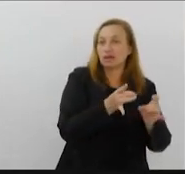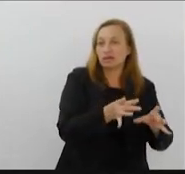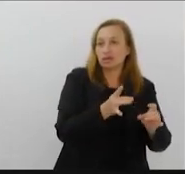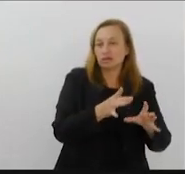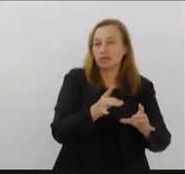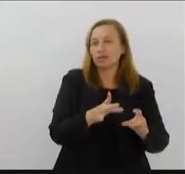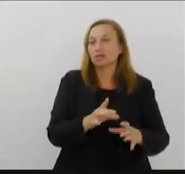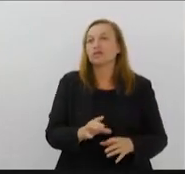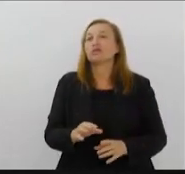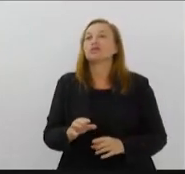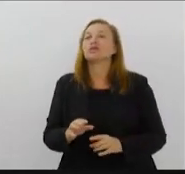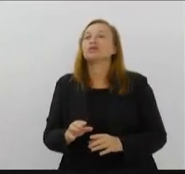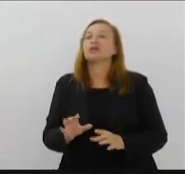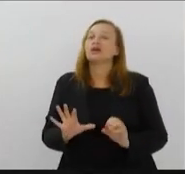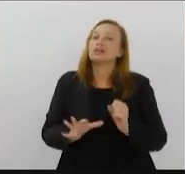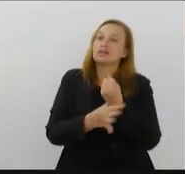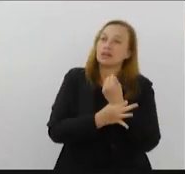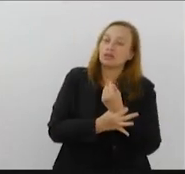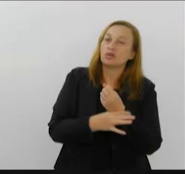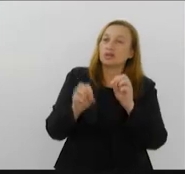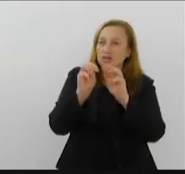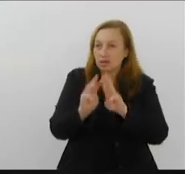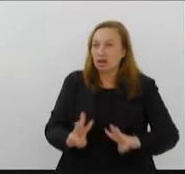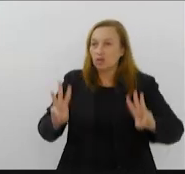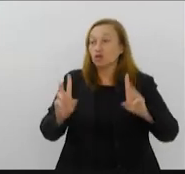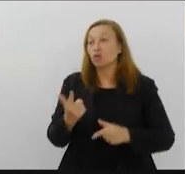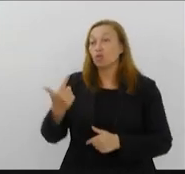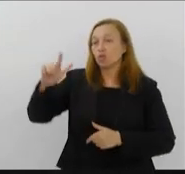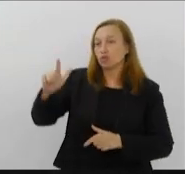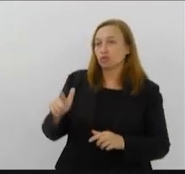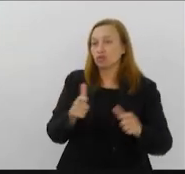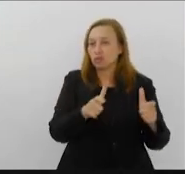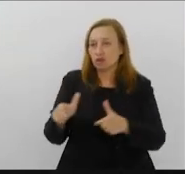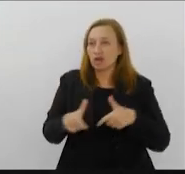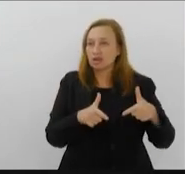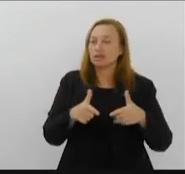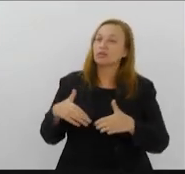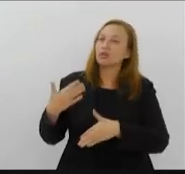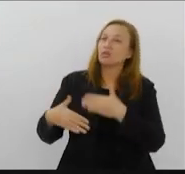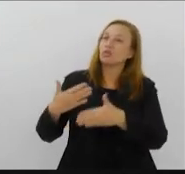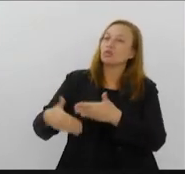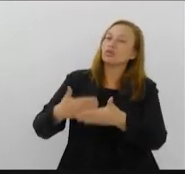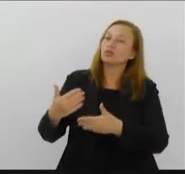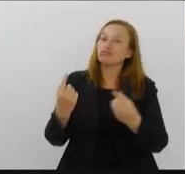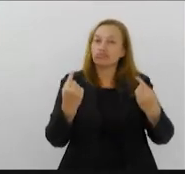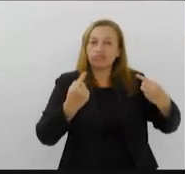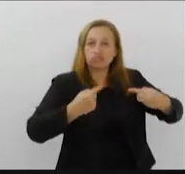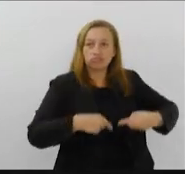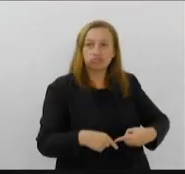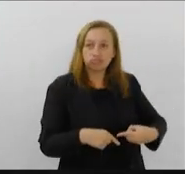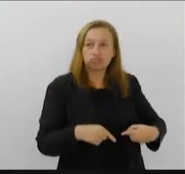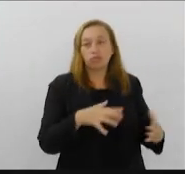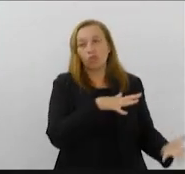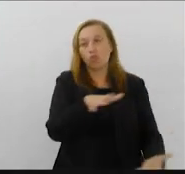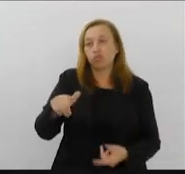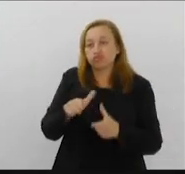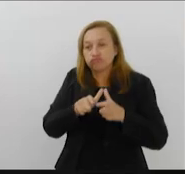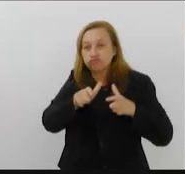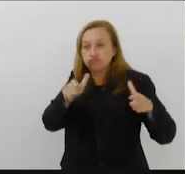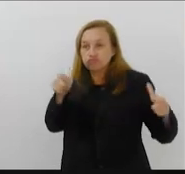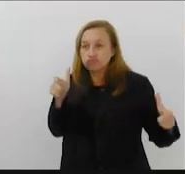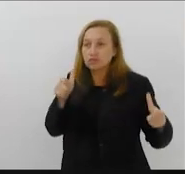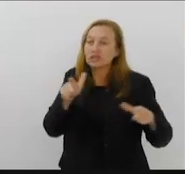ao Conselho de Segurança da ONU, a muitos outros espaços. A gente sabe que é um processo que é desafiador, o mundo é muito grande,